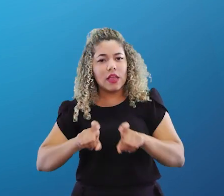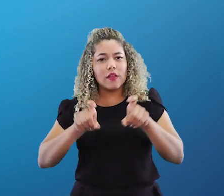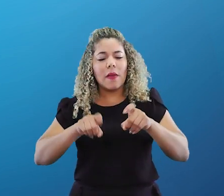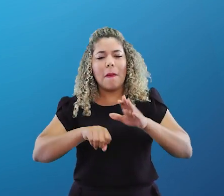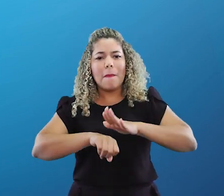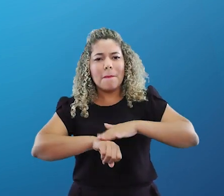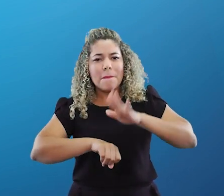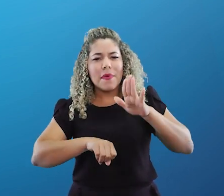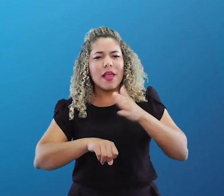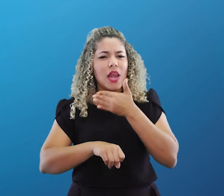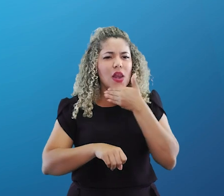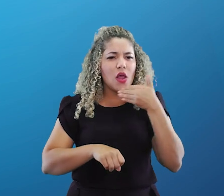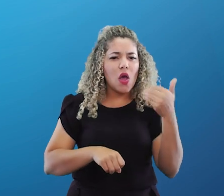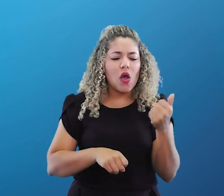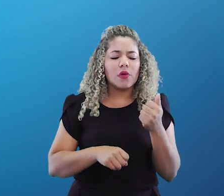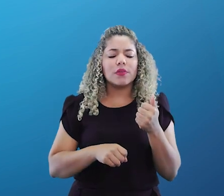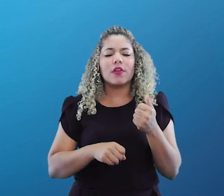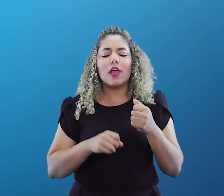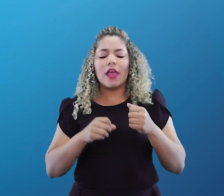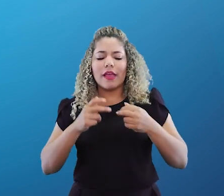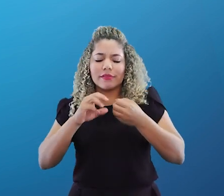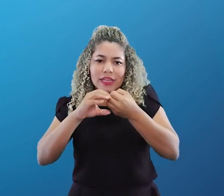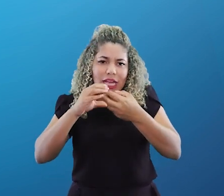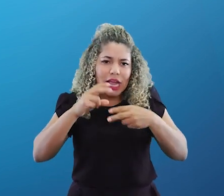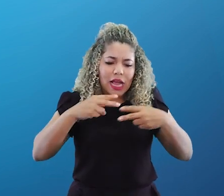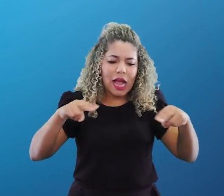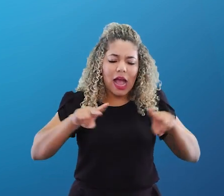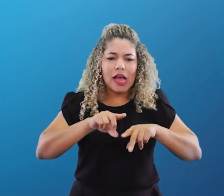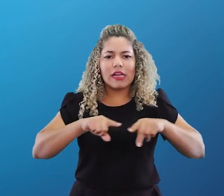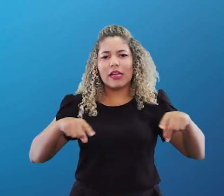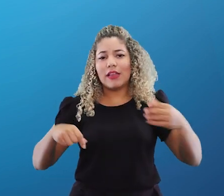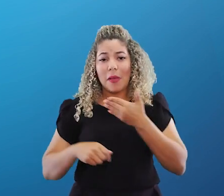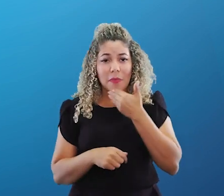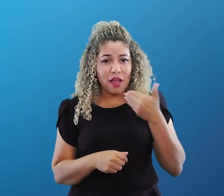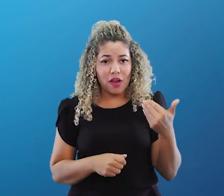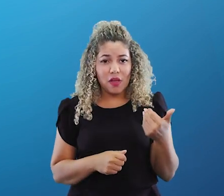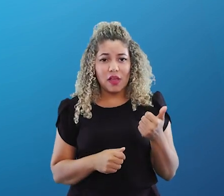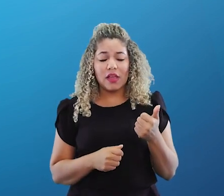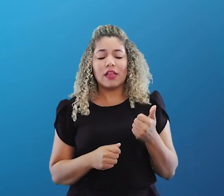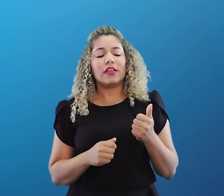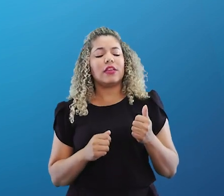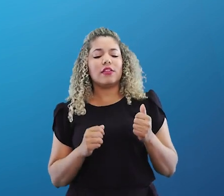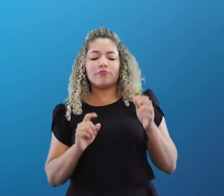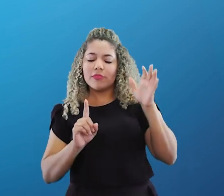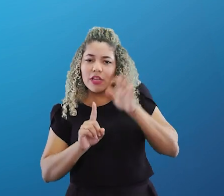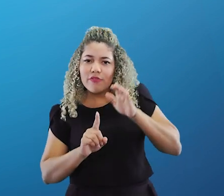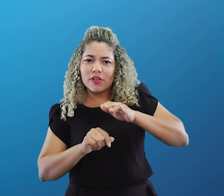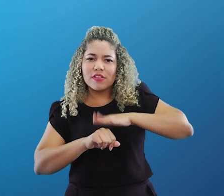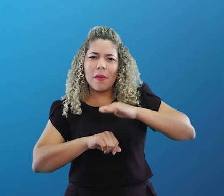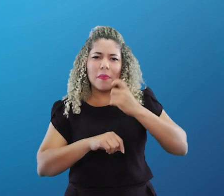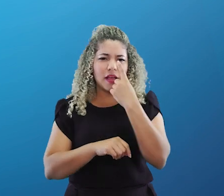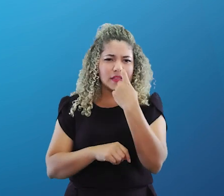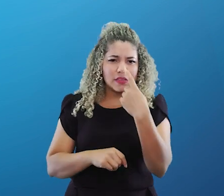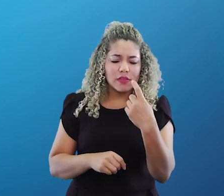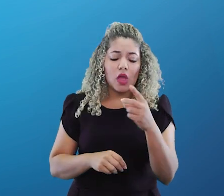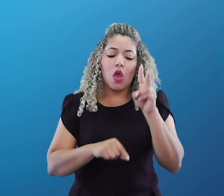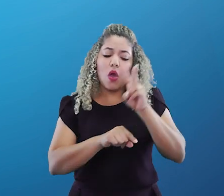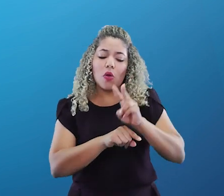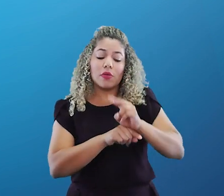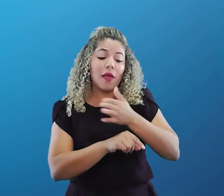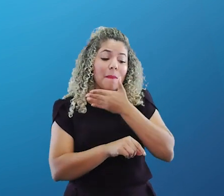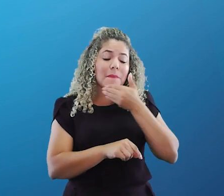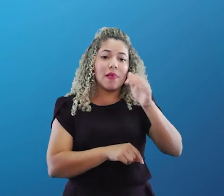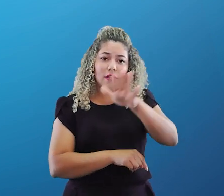mais biológicos, produtos que têm uma deterioração que não avança em relação a poluentes, ou seja, uma preservação